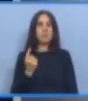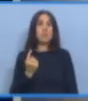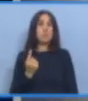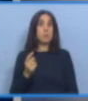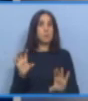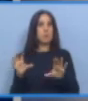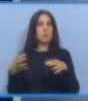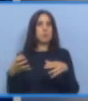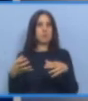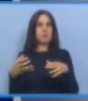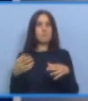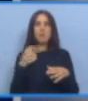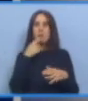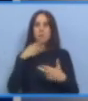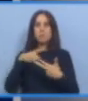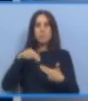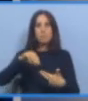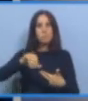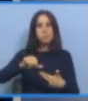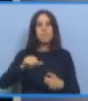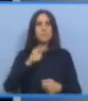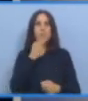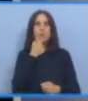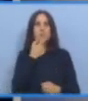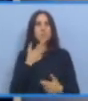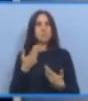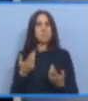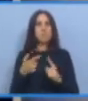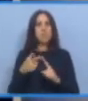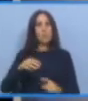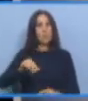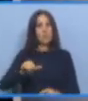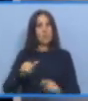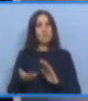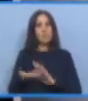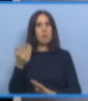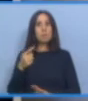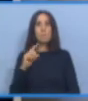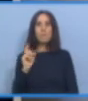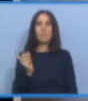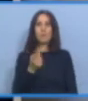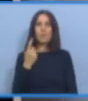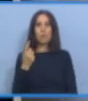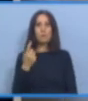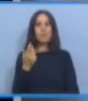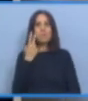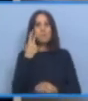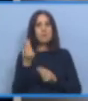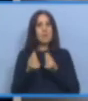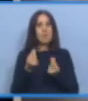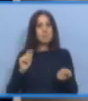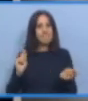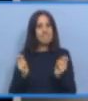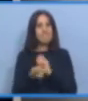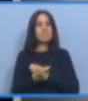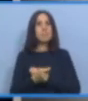e coletiva à escala do município, à escala mais local, para nós mudarmos o nosso estilo de vida, de